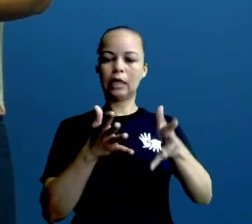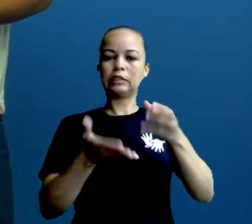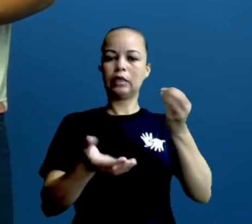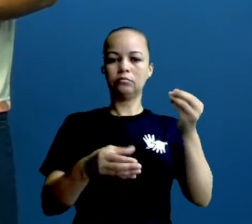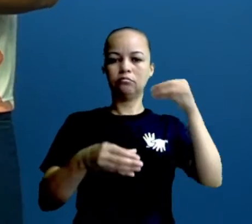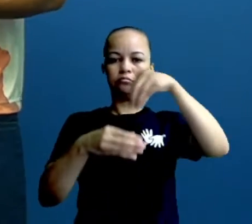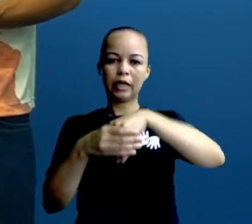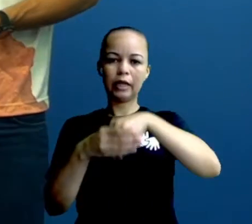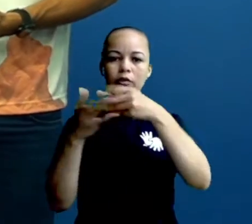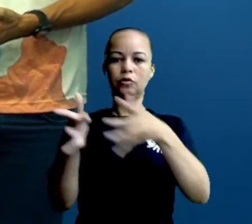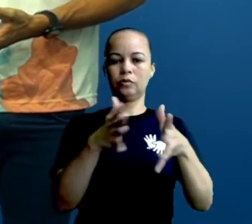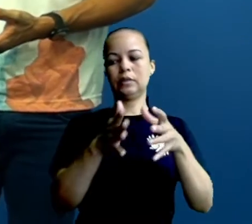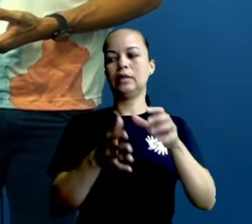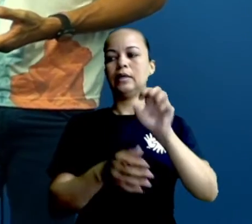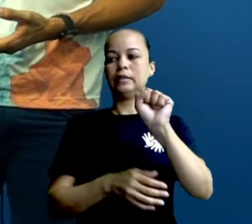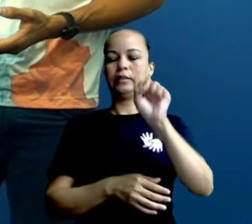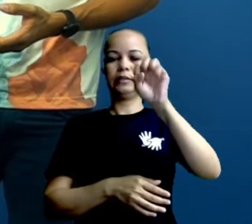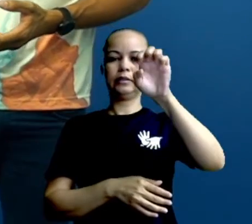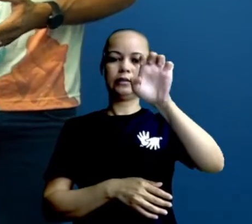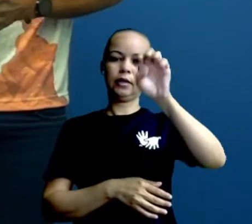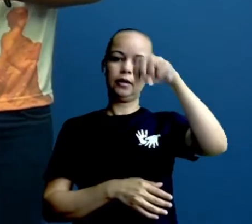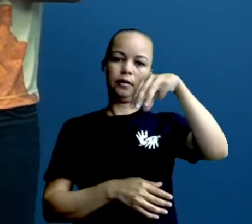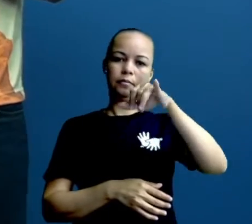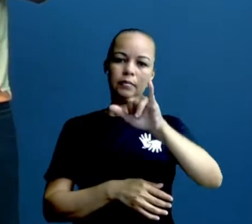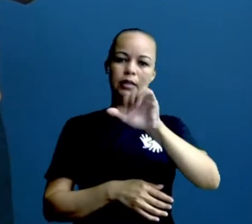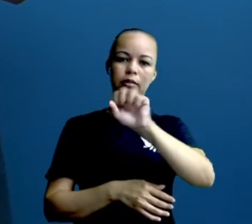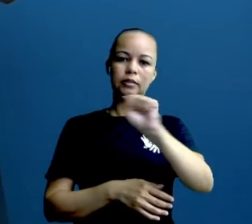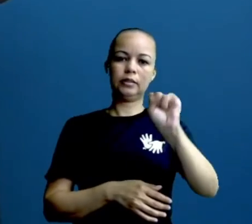drogas semissintéticas.